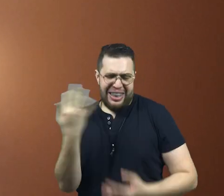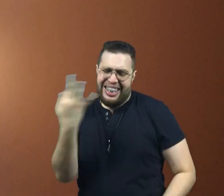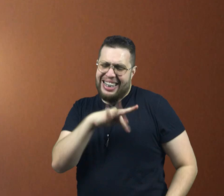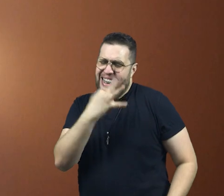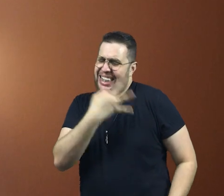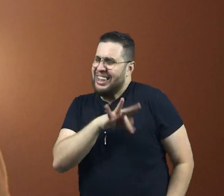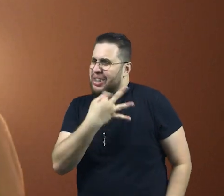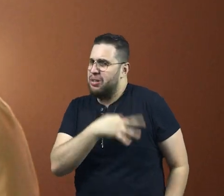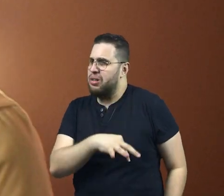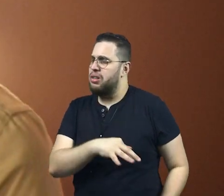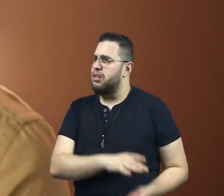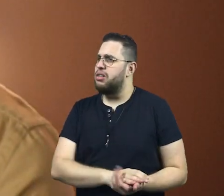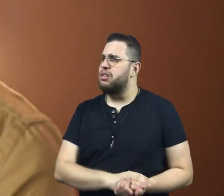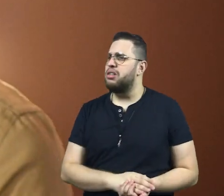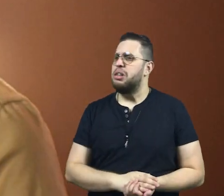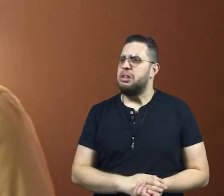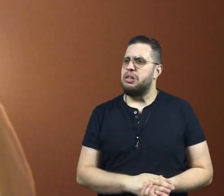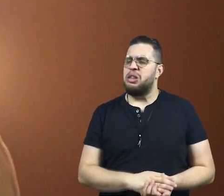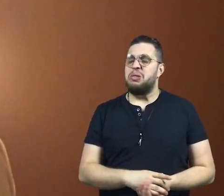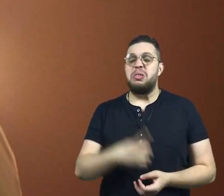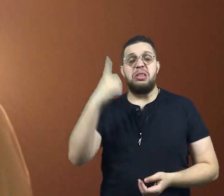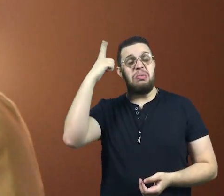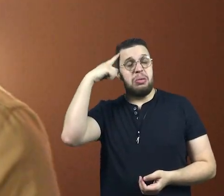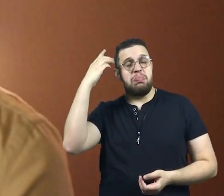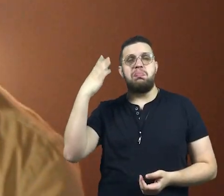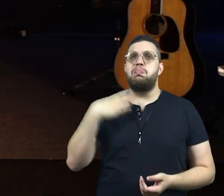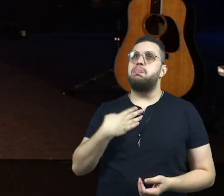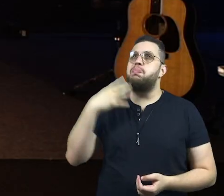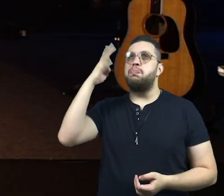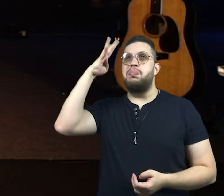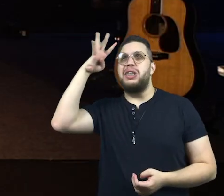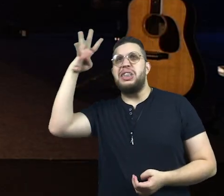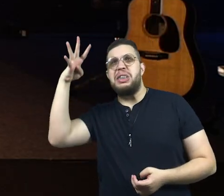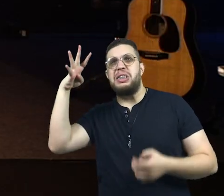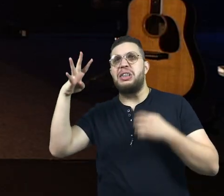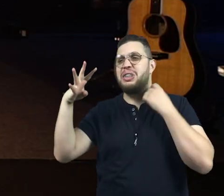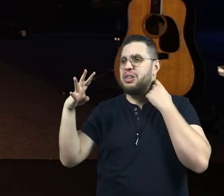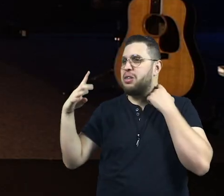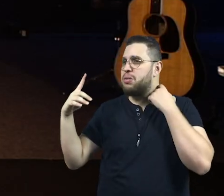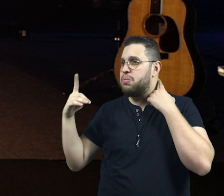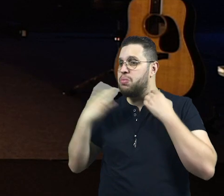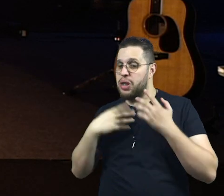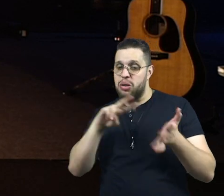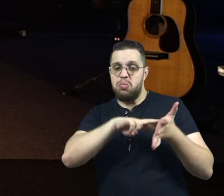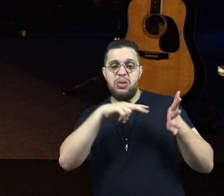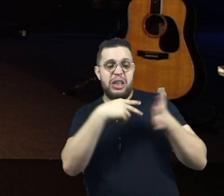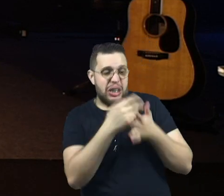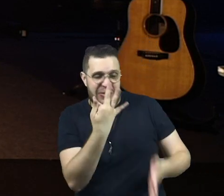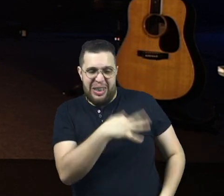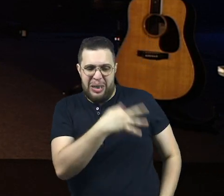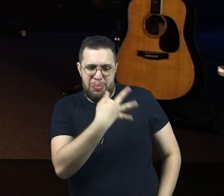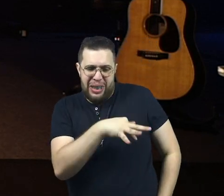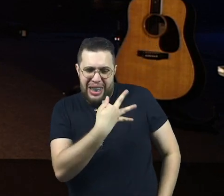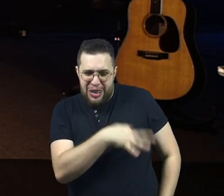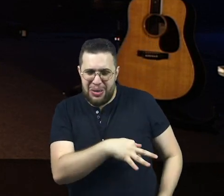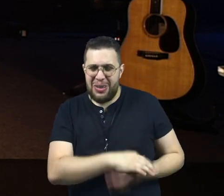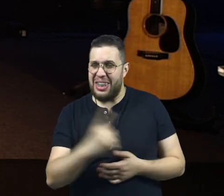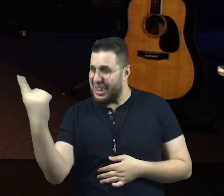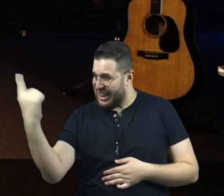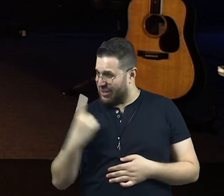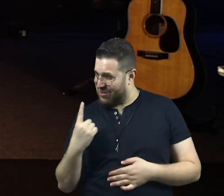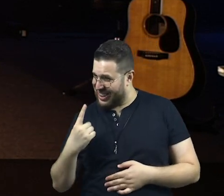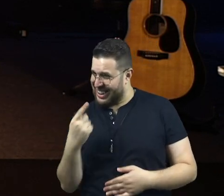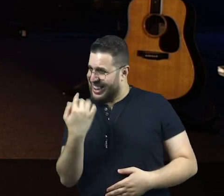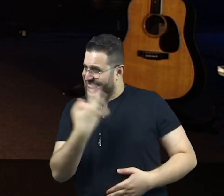Né? A gente pode ir trazendo sempre essa palavra de ferida para um significado de dor, de algo que vem para